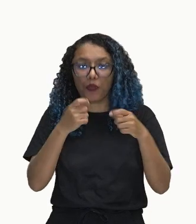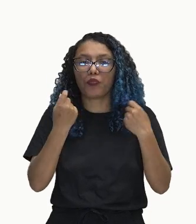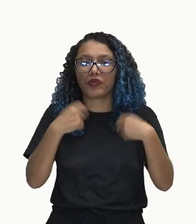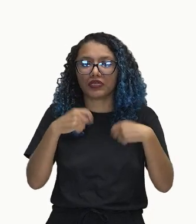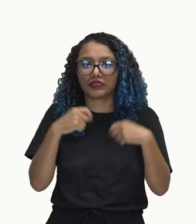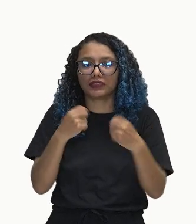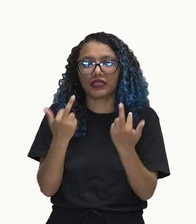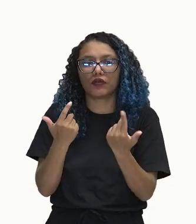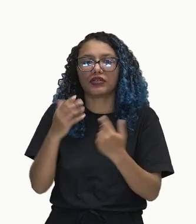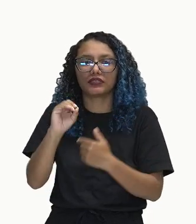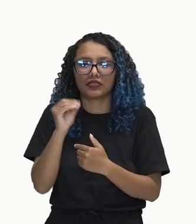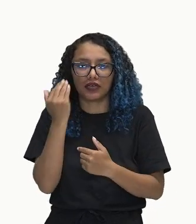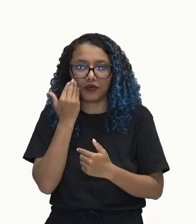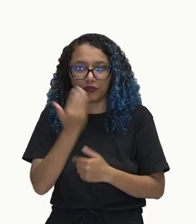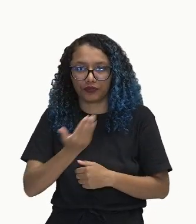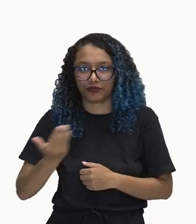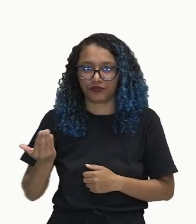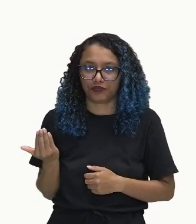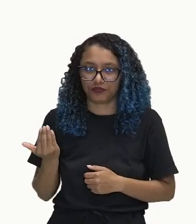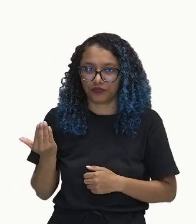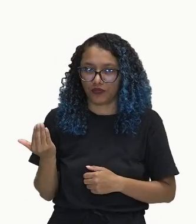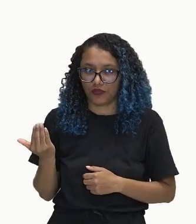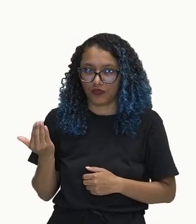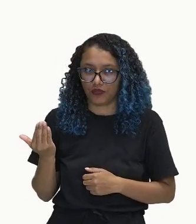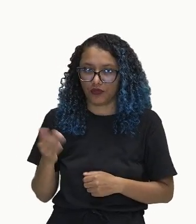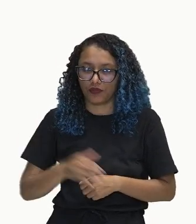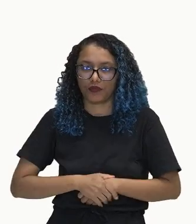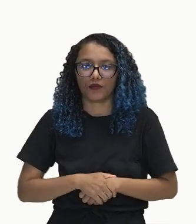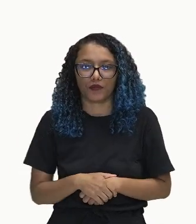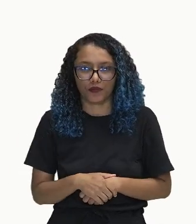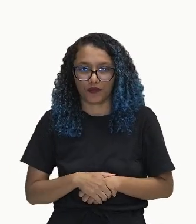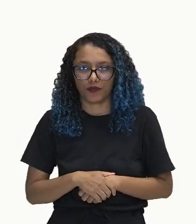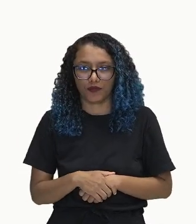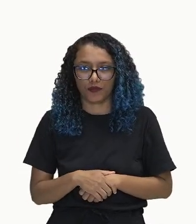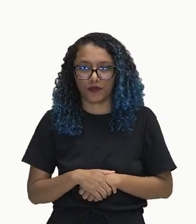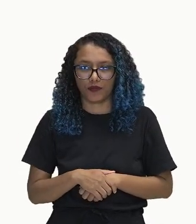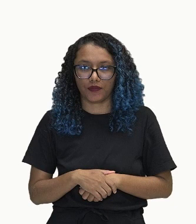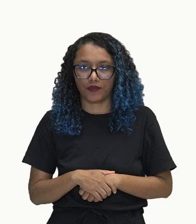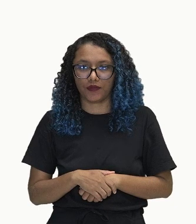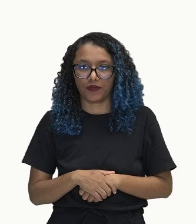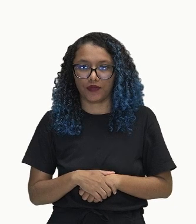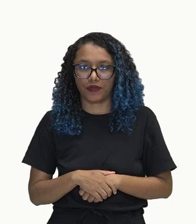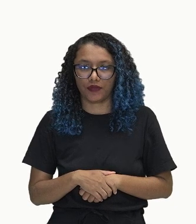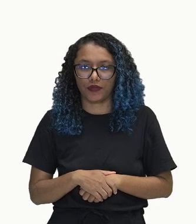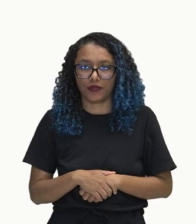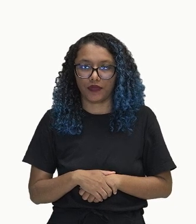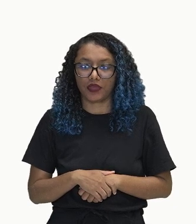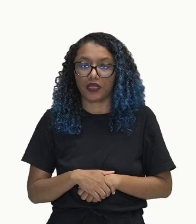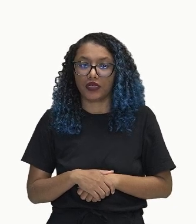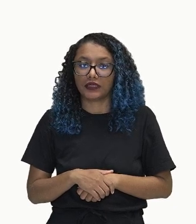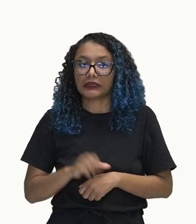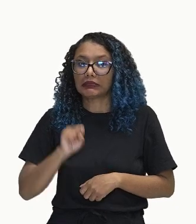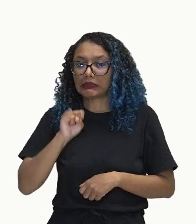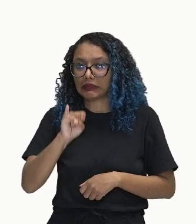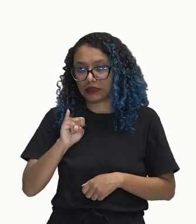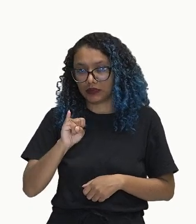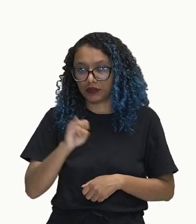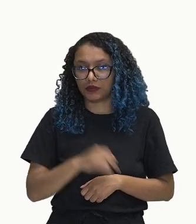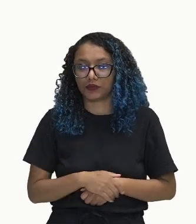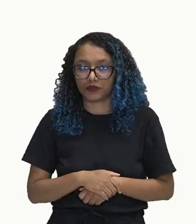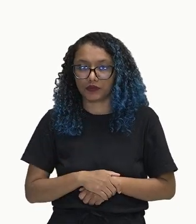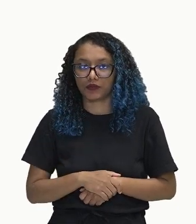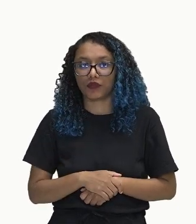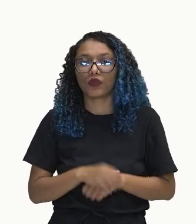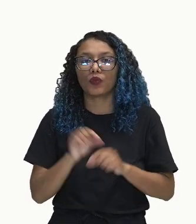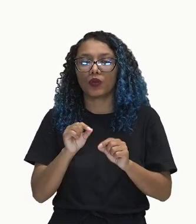É o que nós fizemos aqui, ó. Vou até marcar para você, tá? Se eu tenho dois valores iguais a zero, o produto de